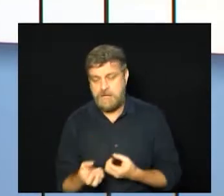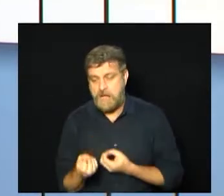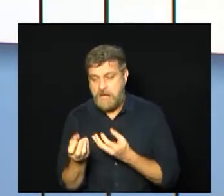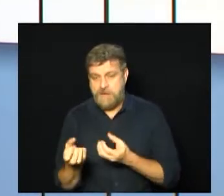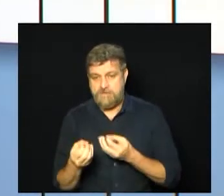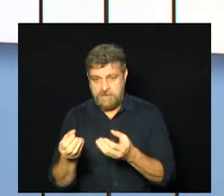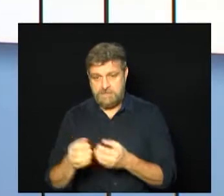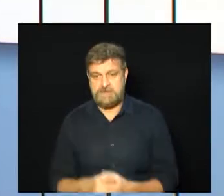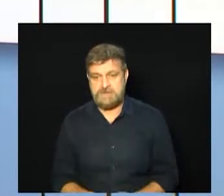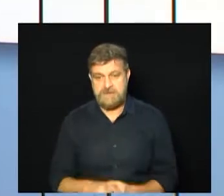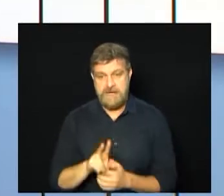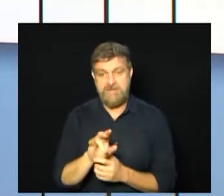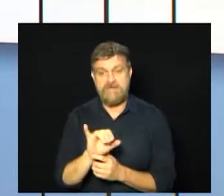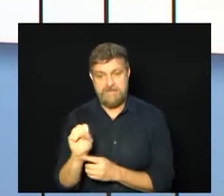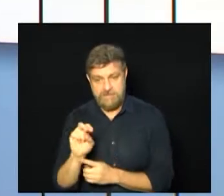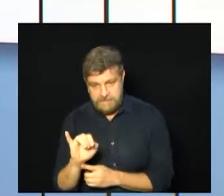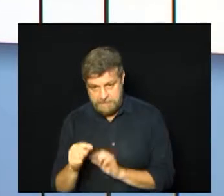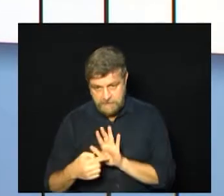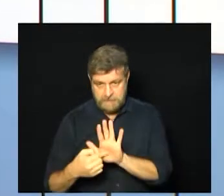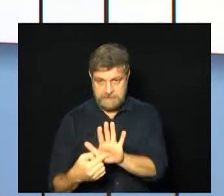é Viviane Novaes.